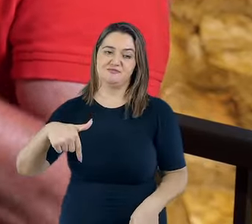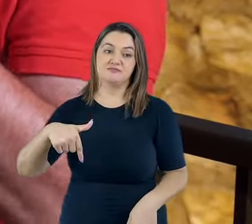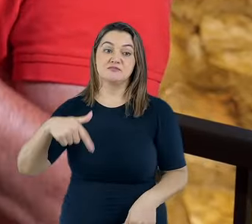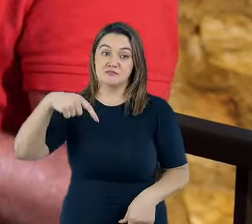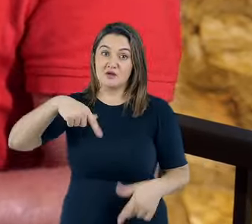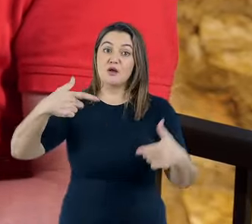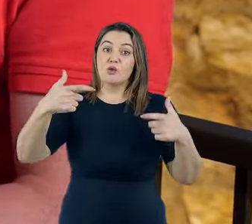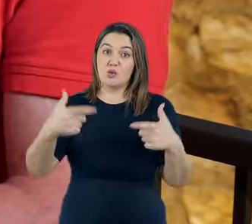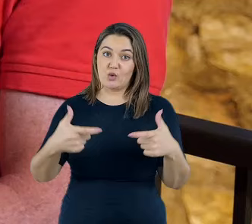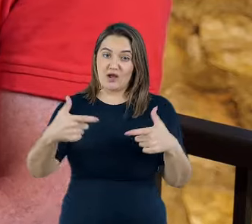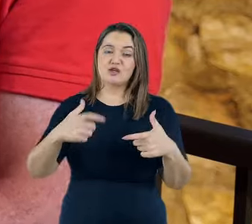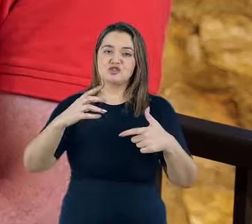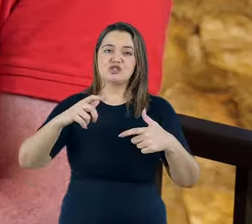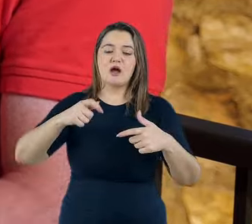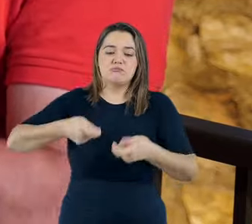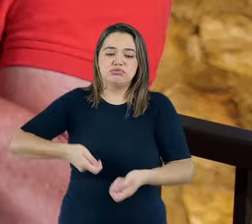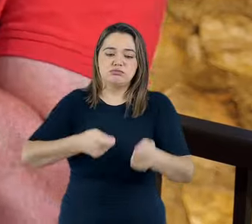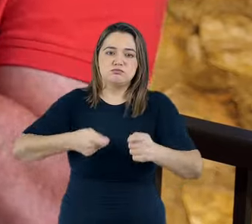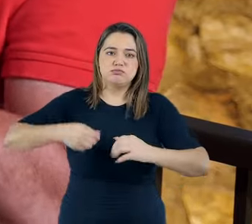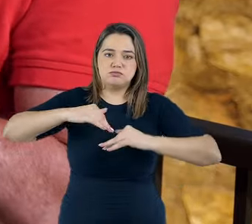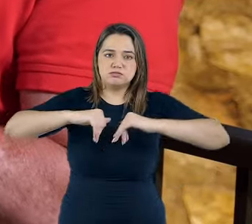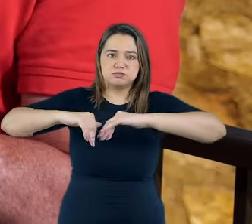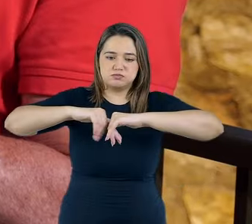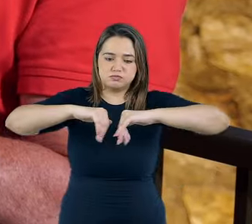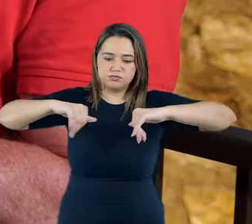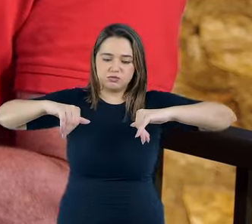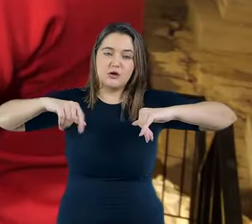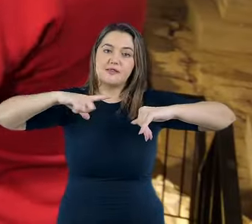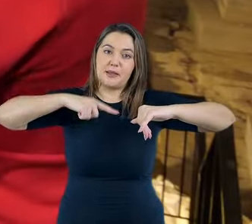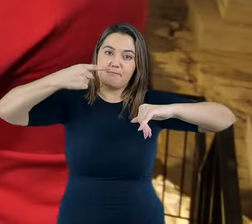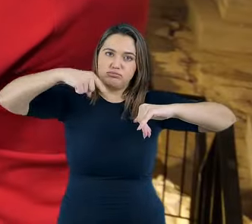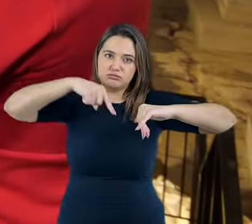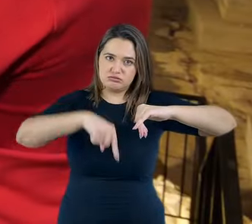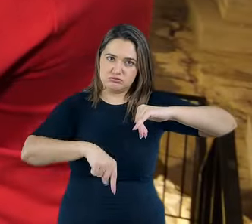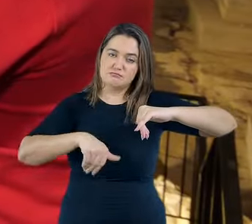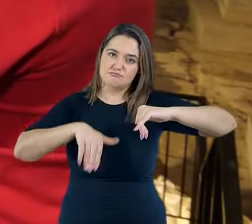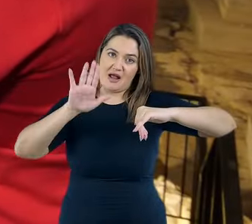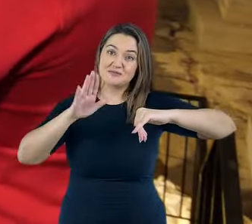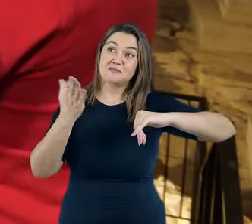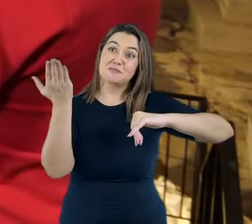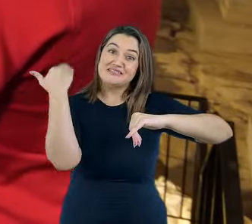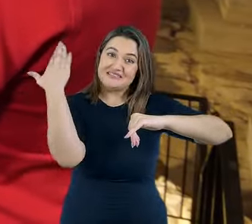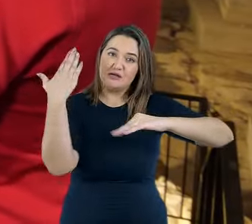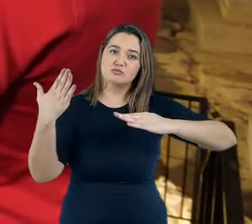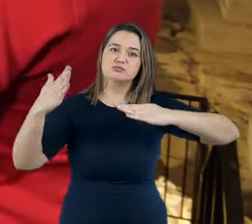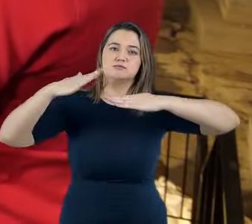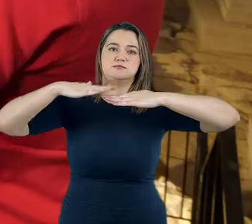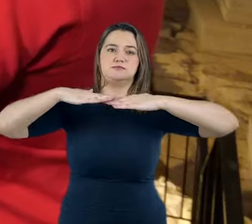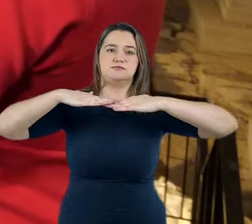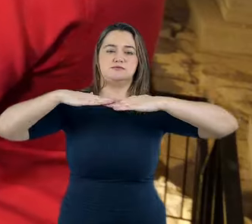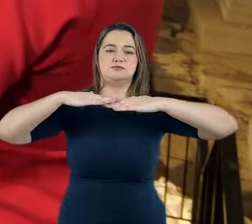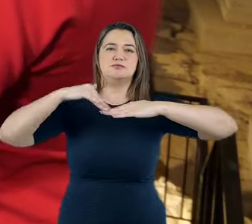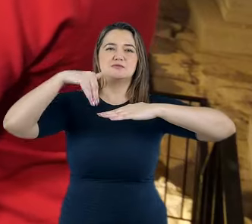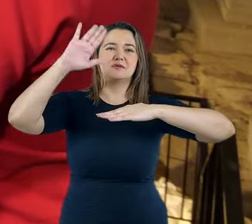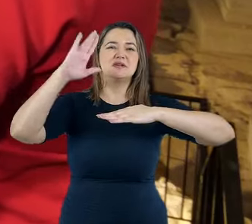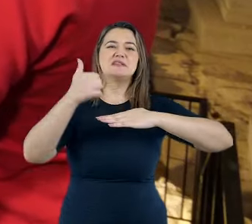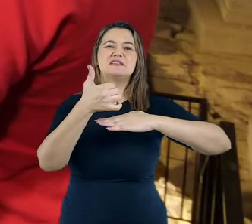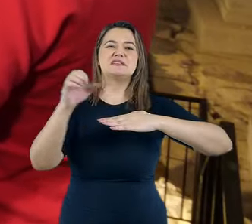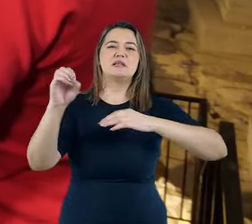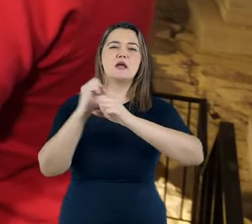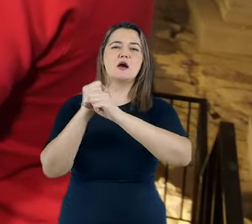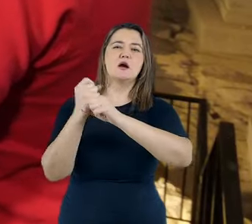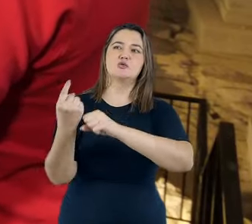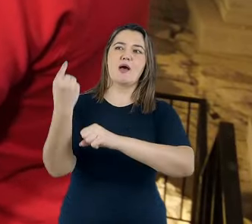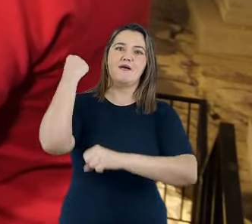Logicamente, esse lugar foi escavado e temos várias camadas. Mas vejam como que era esse lugar mais ou menos há uns 100